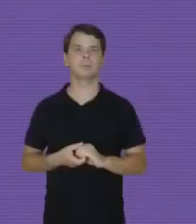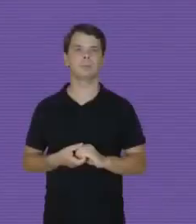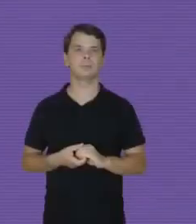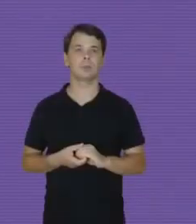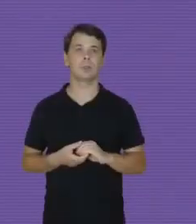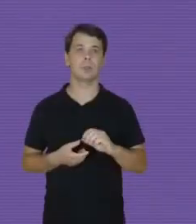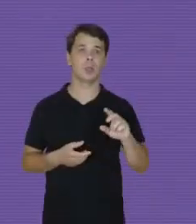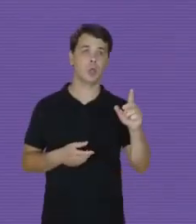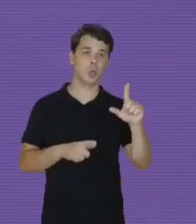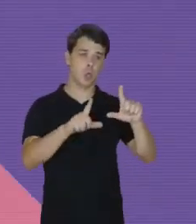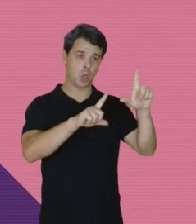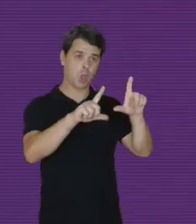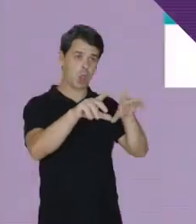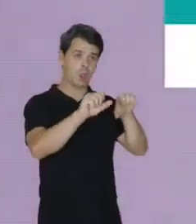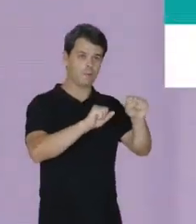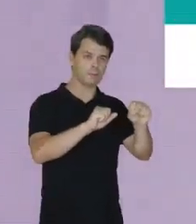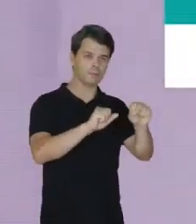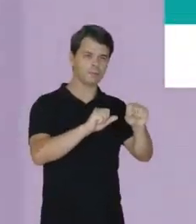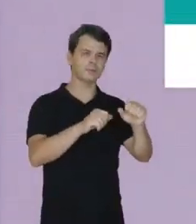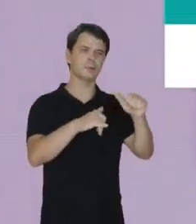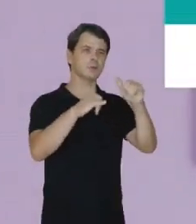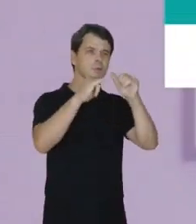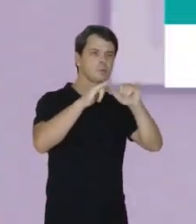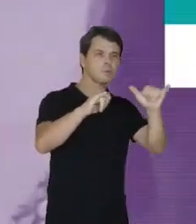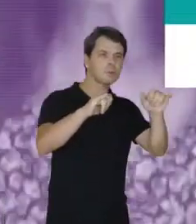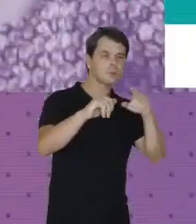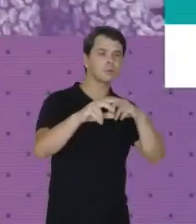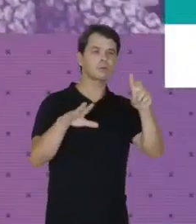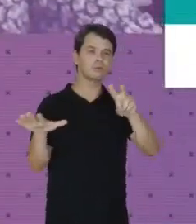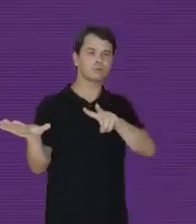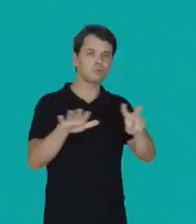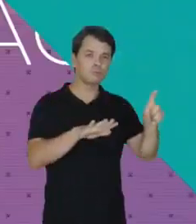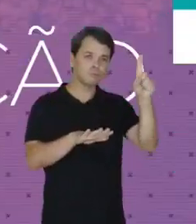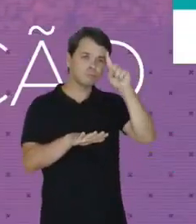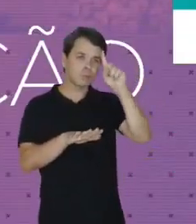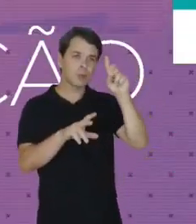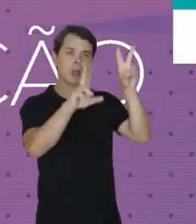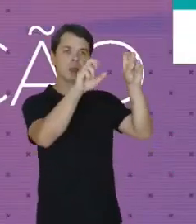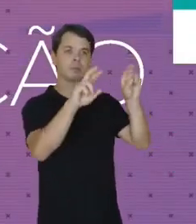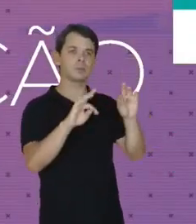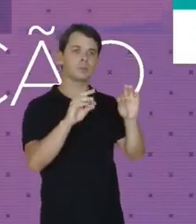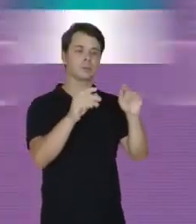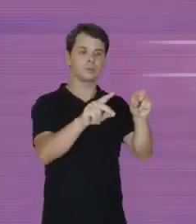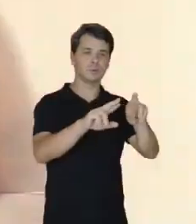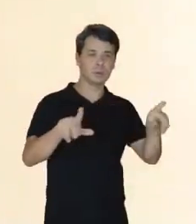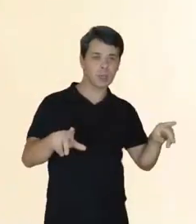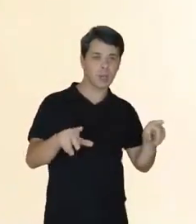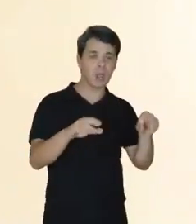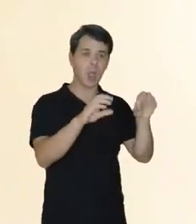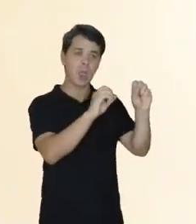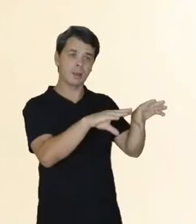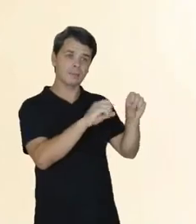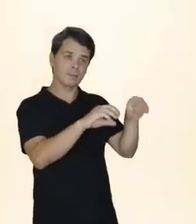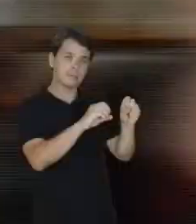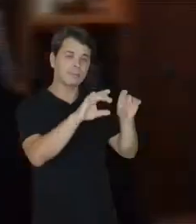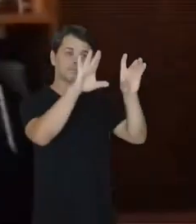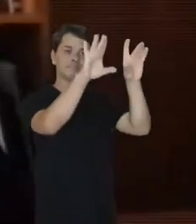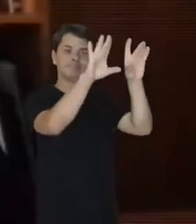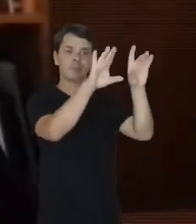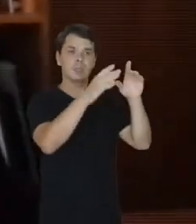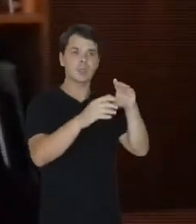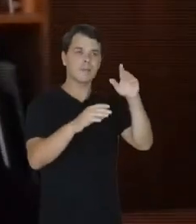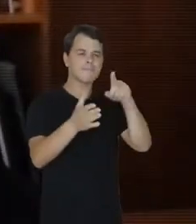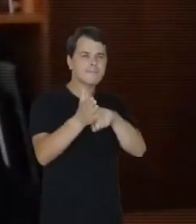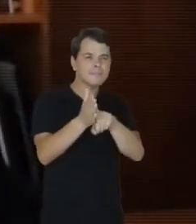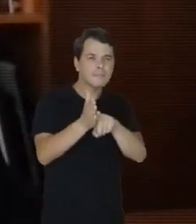TV Elas por Elas Formação está cheio de novidades. A cada semana um tema diferente será trabalhado em aulas ministradas por especialistas e